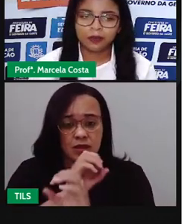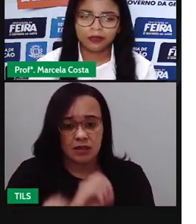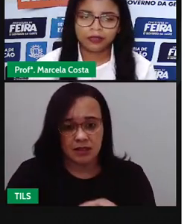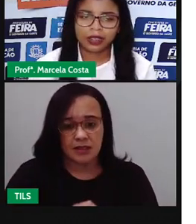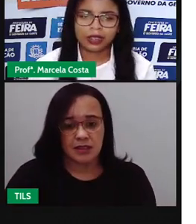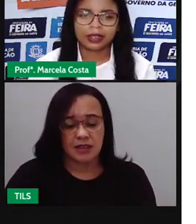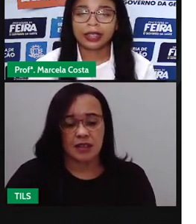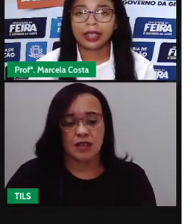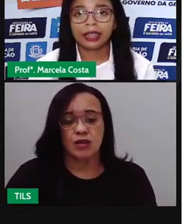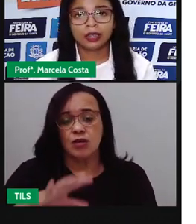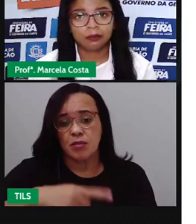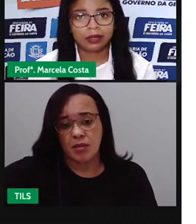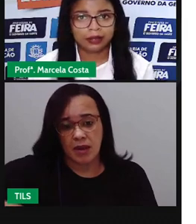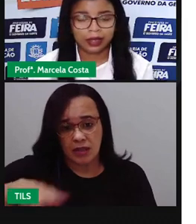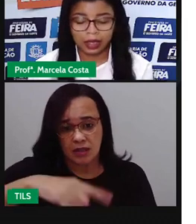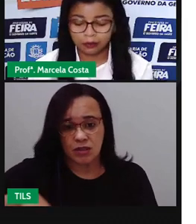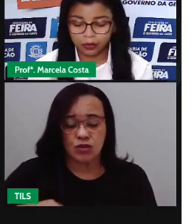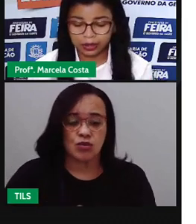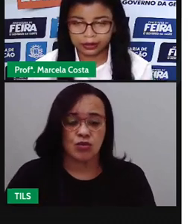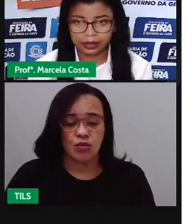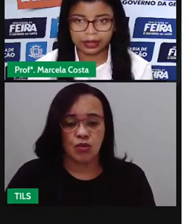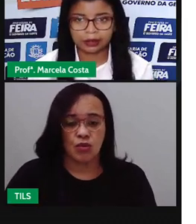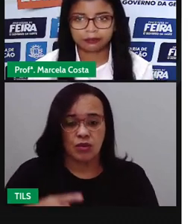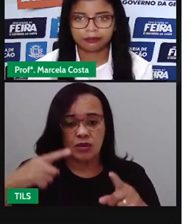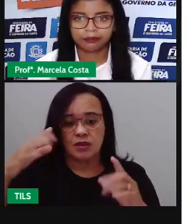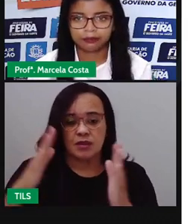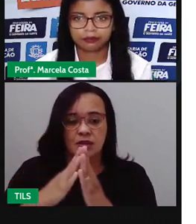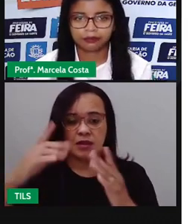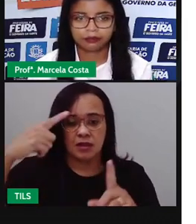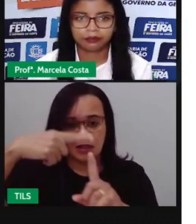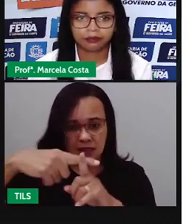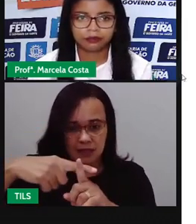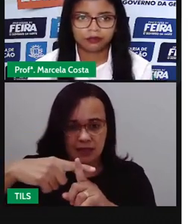a Expofeira, que anima a terra boiadeira.